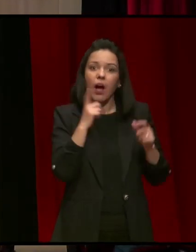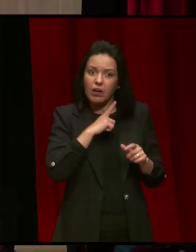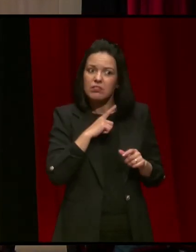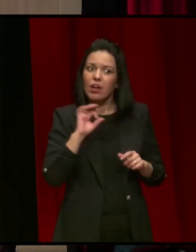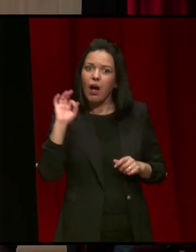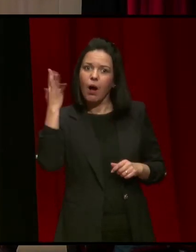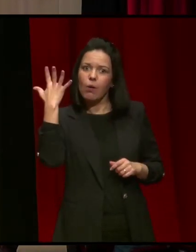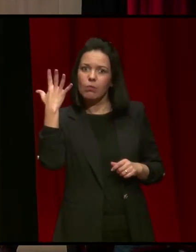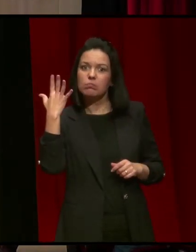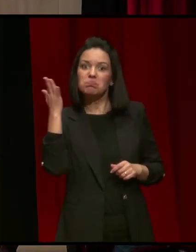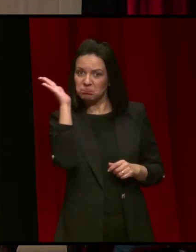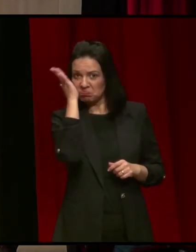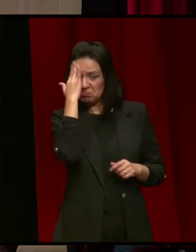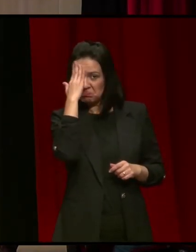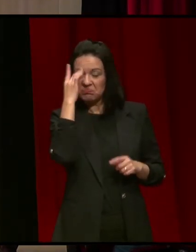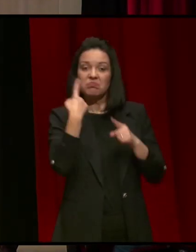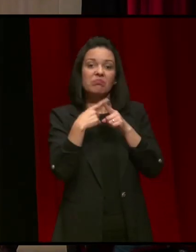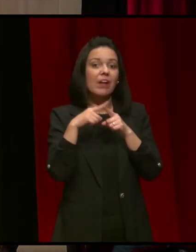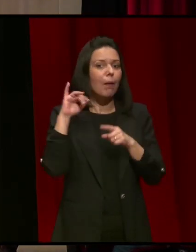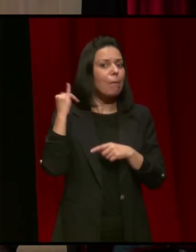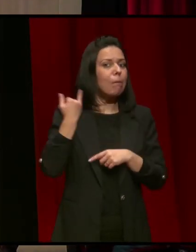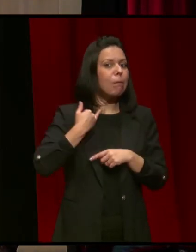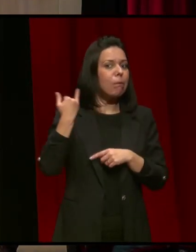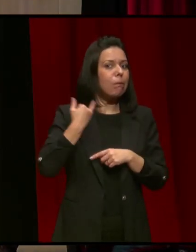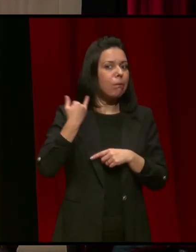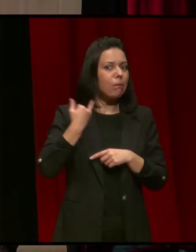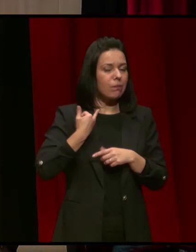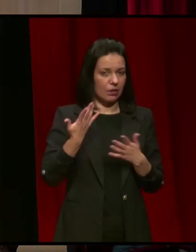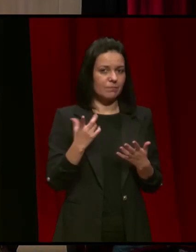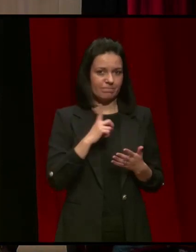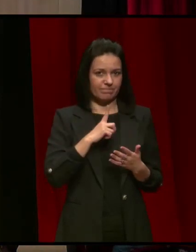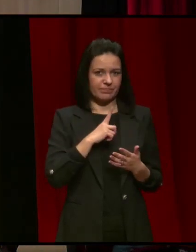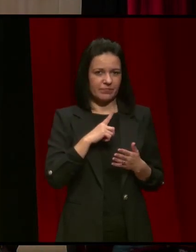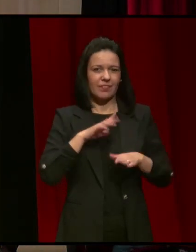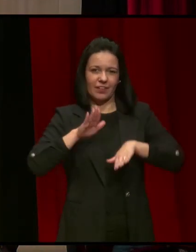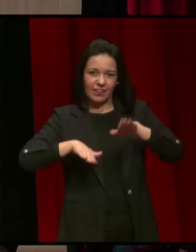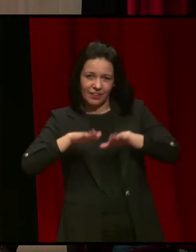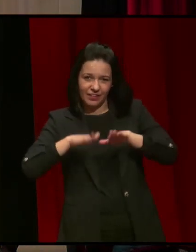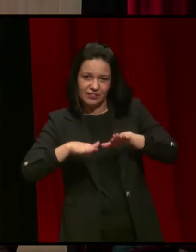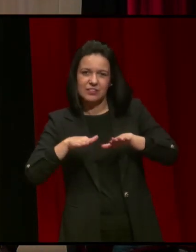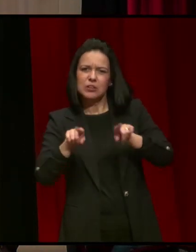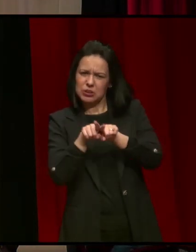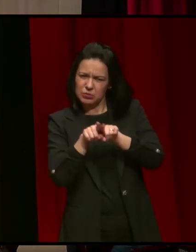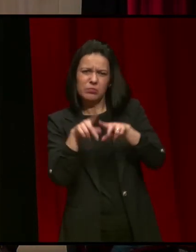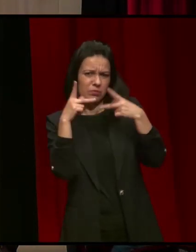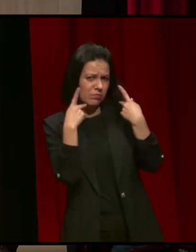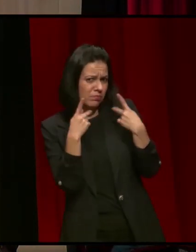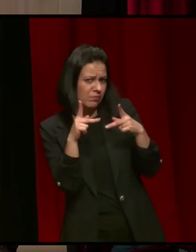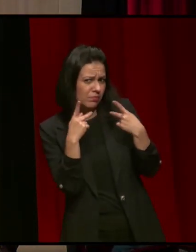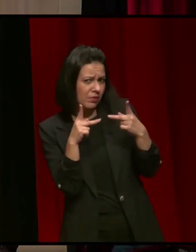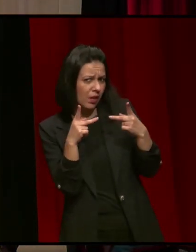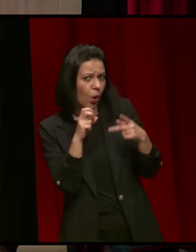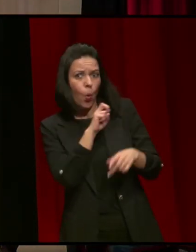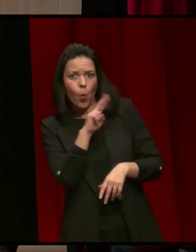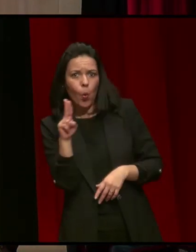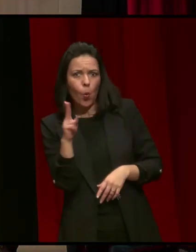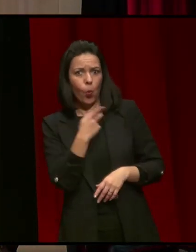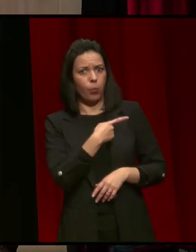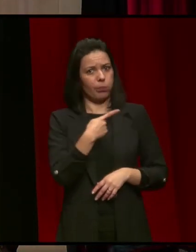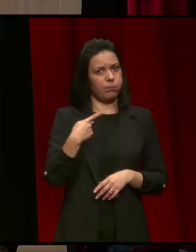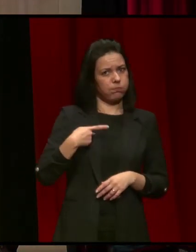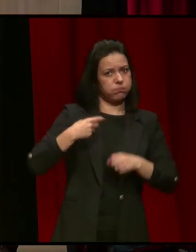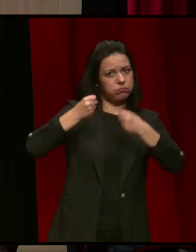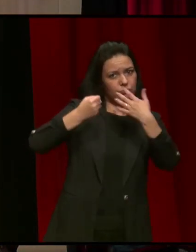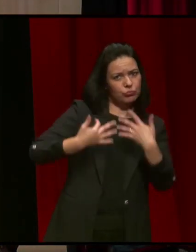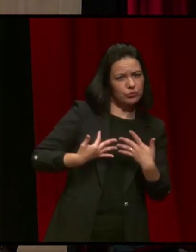está acontecendo. Eu não sei se você quer dizer em tudo, em sentido também do sermão, ou tudo que o pastor fala vai